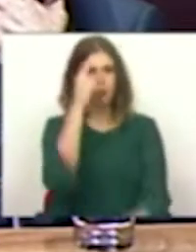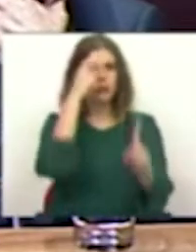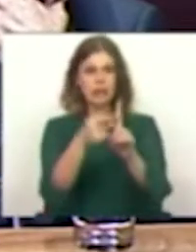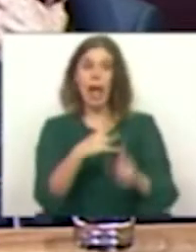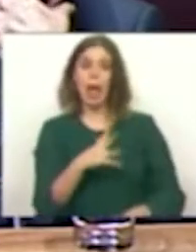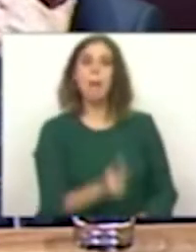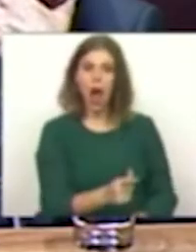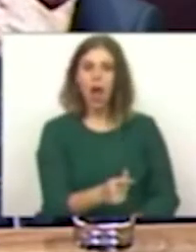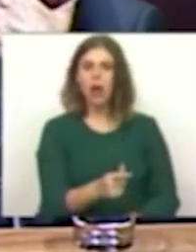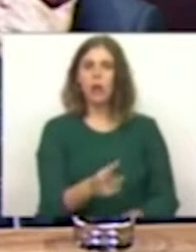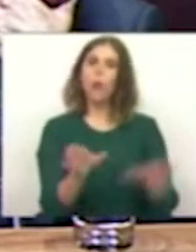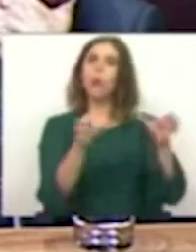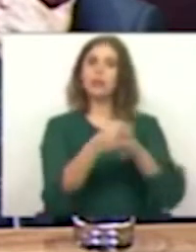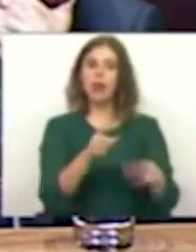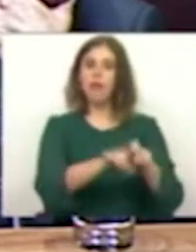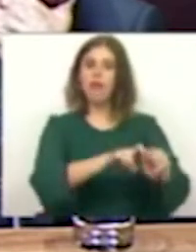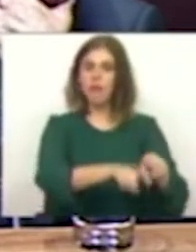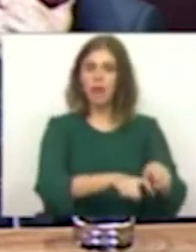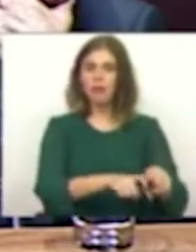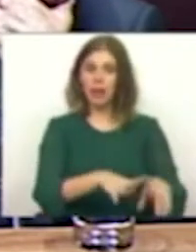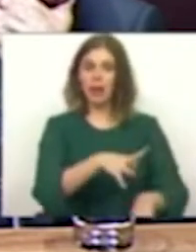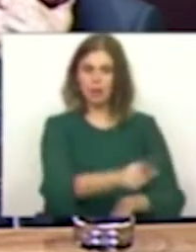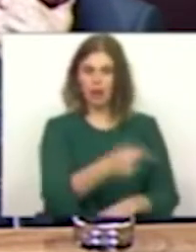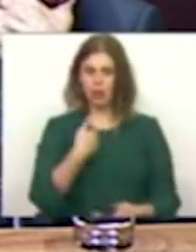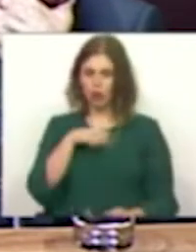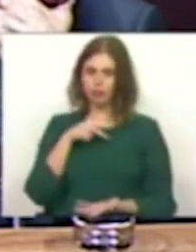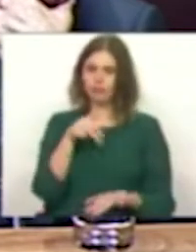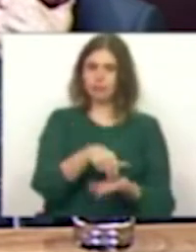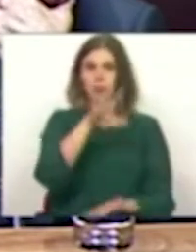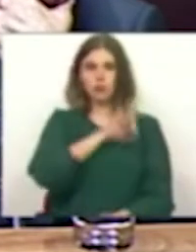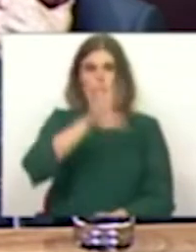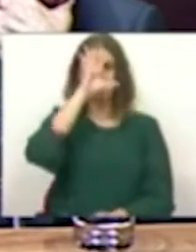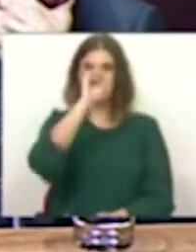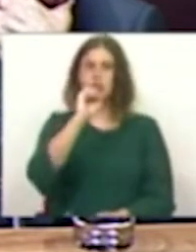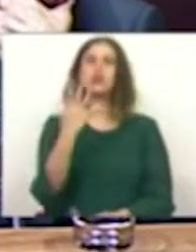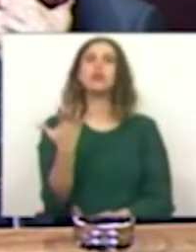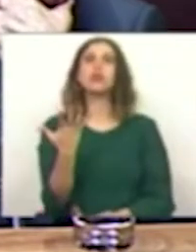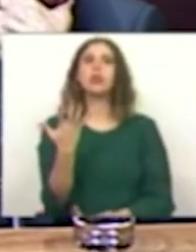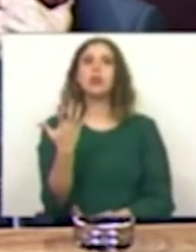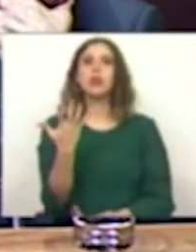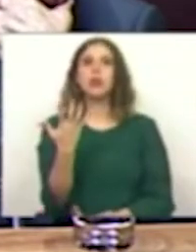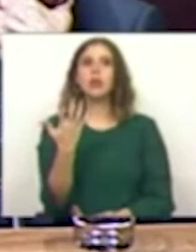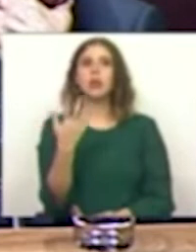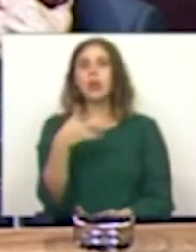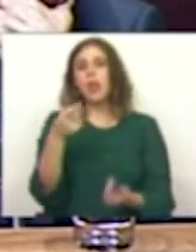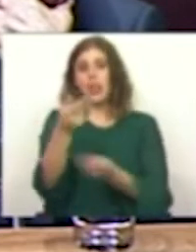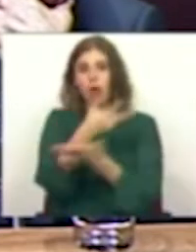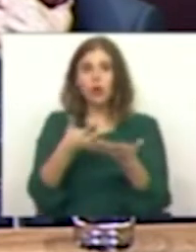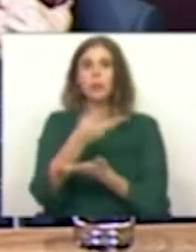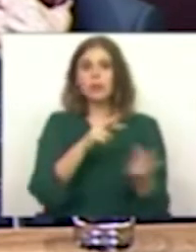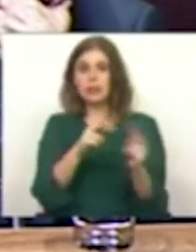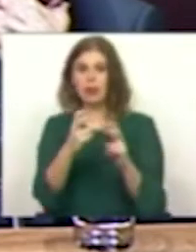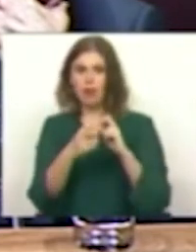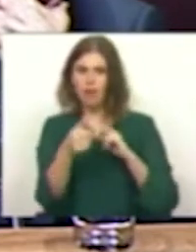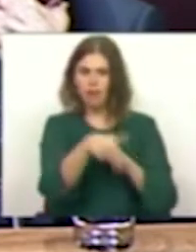discutido amanhã no Conselho da Comitividade, e amanhã lá estaremos, e o Sr. Ministro de Estado da Economia e da Transição Energética